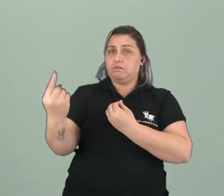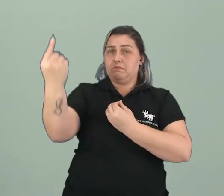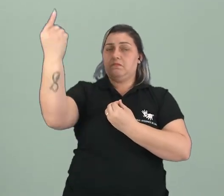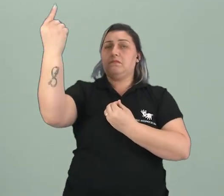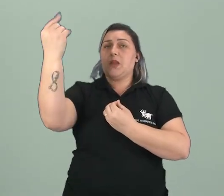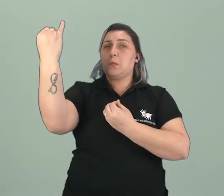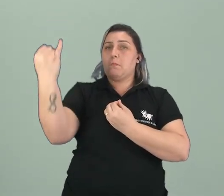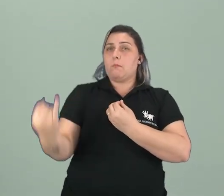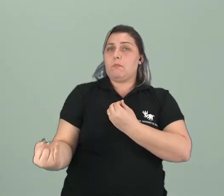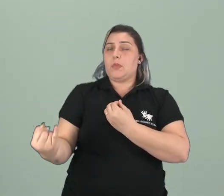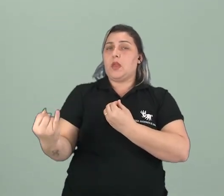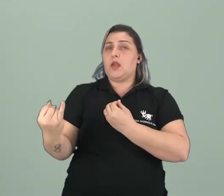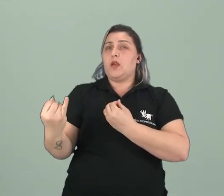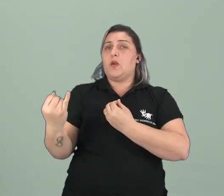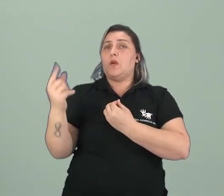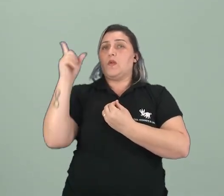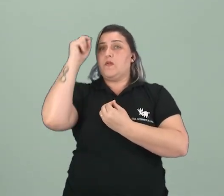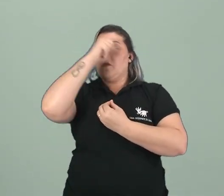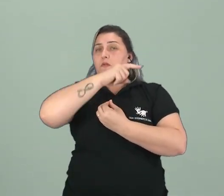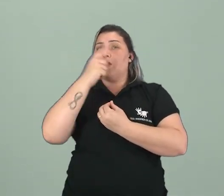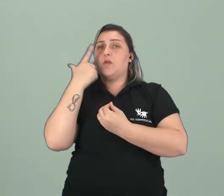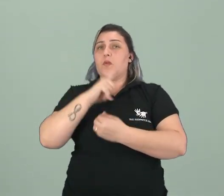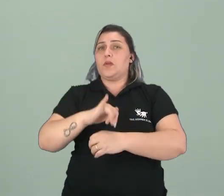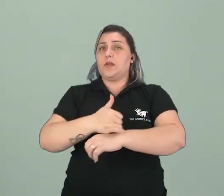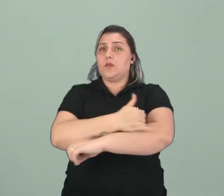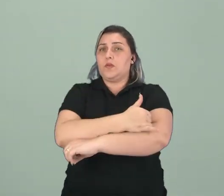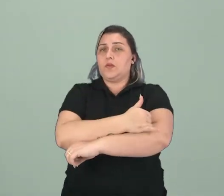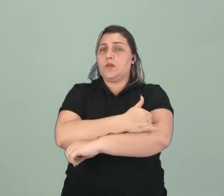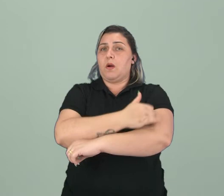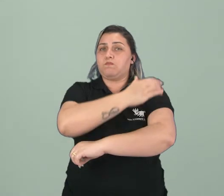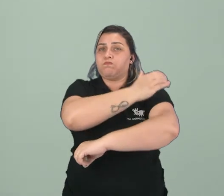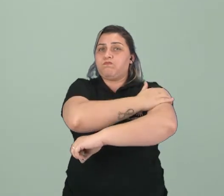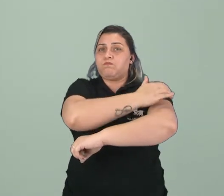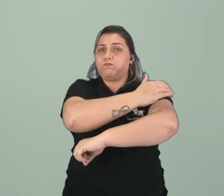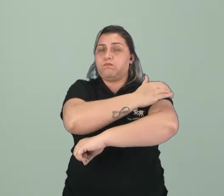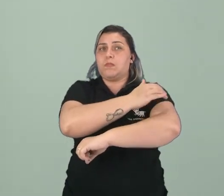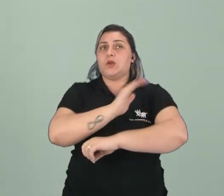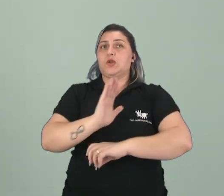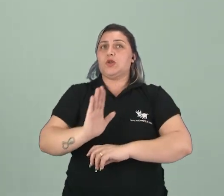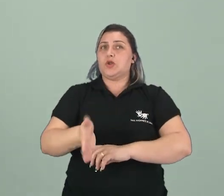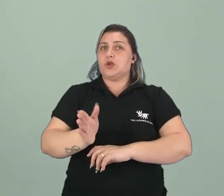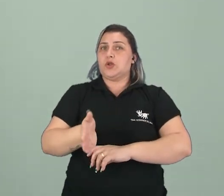alto, magro, com dificuldade de ganhar gordura e músculo. Então,